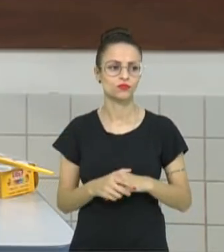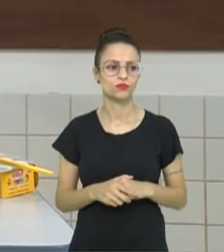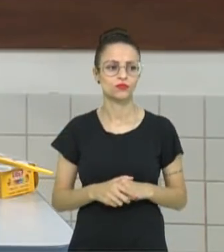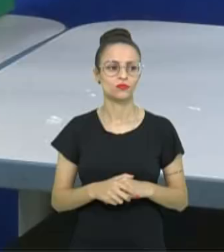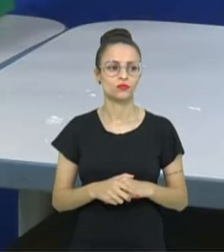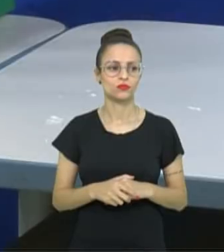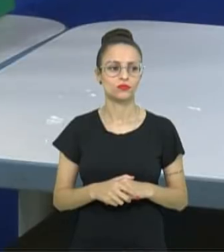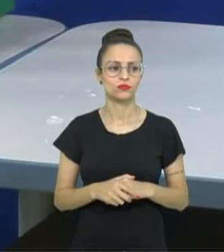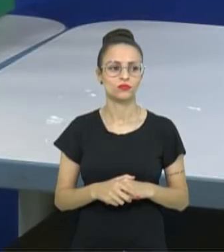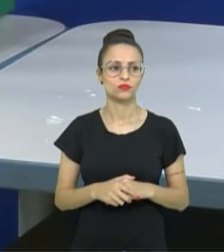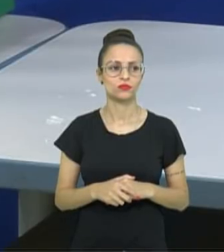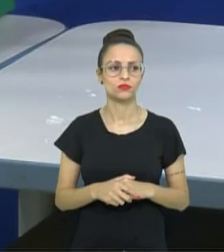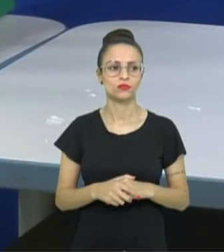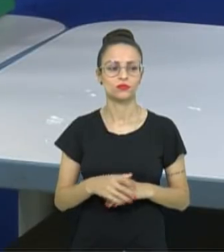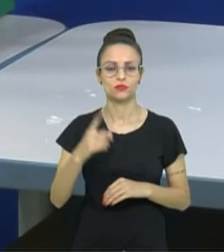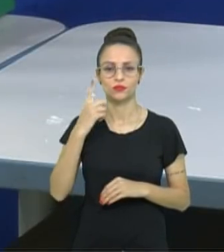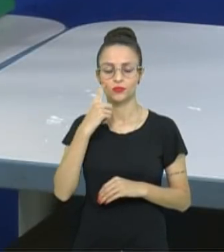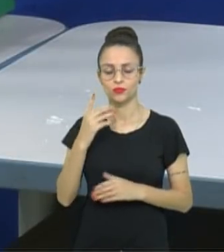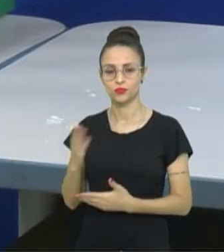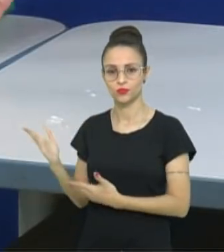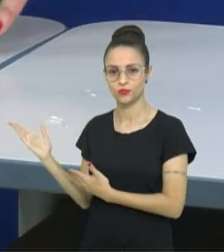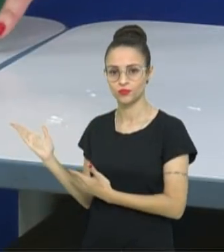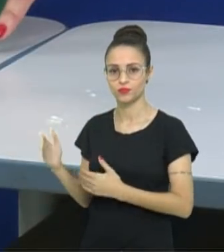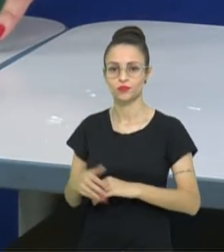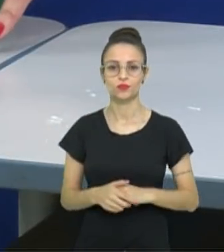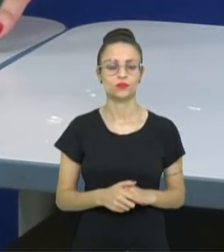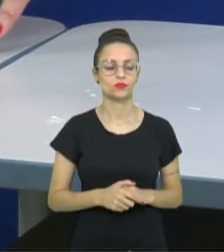é que deu aqui, ó. A árvore,